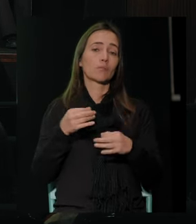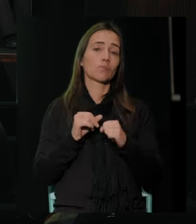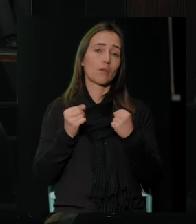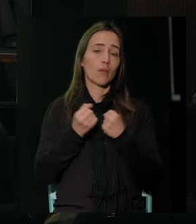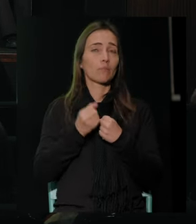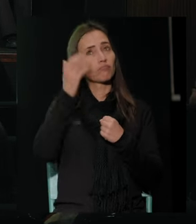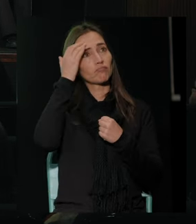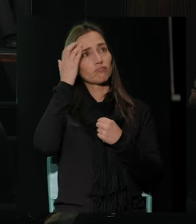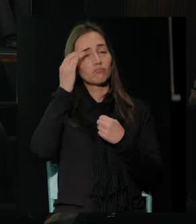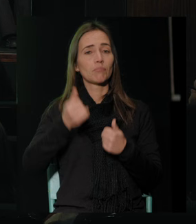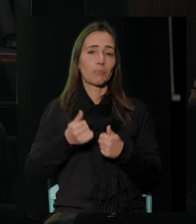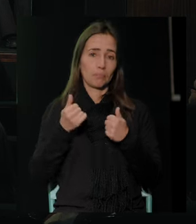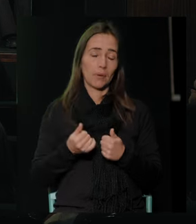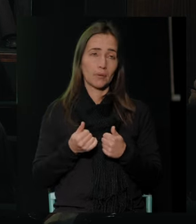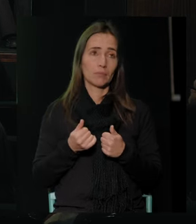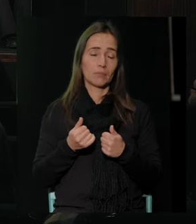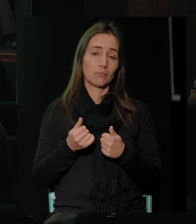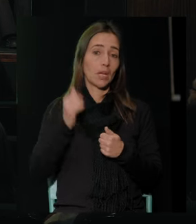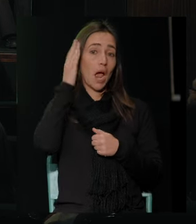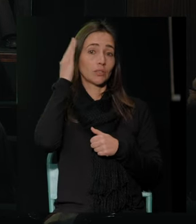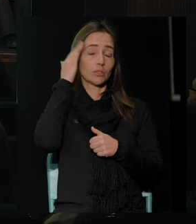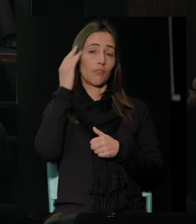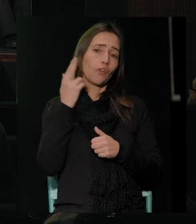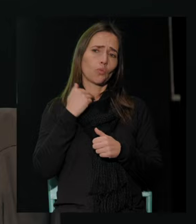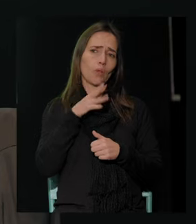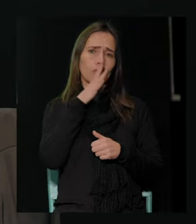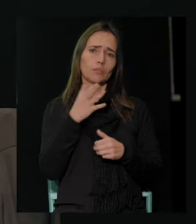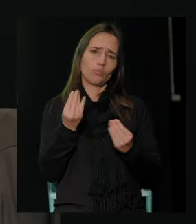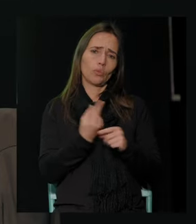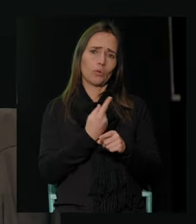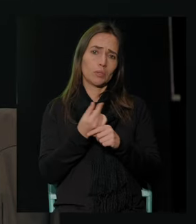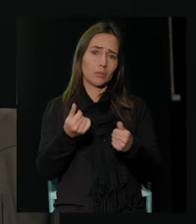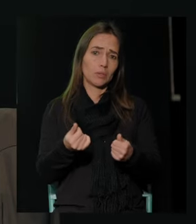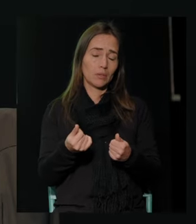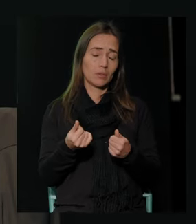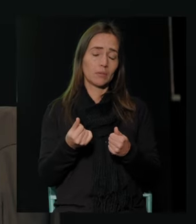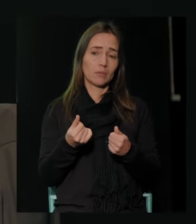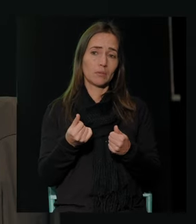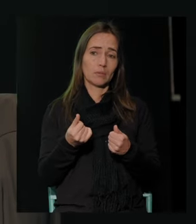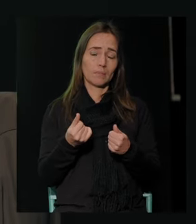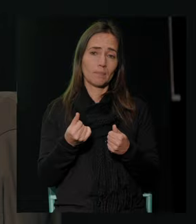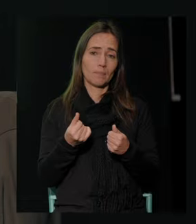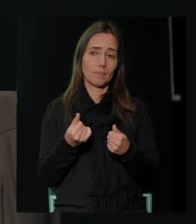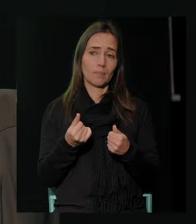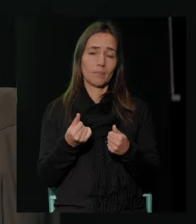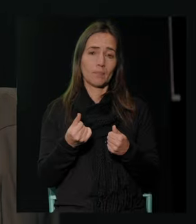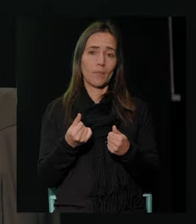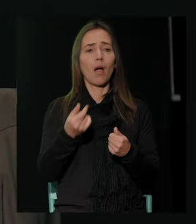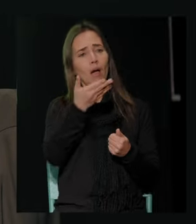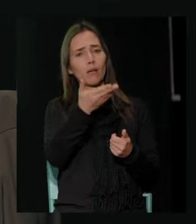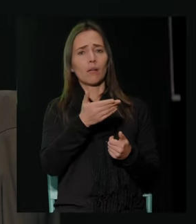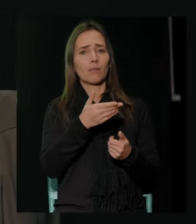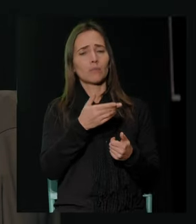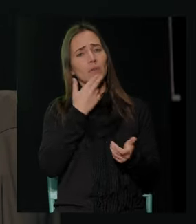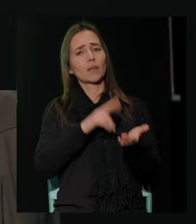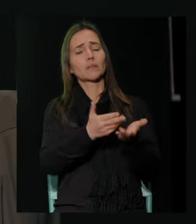civilizada, bem formada, etc., que se revê em muitas coisas que o Ventura diz, e ele, quando diz aquilo,